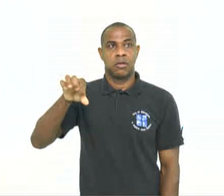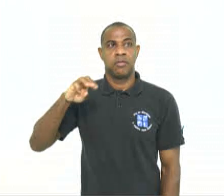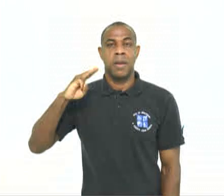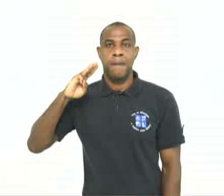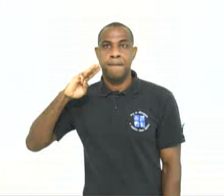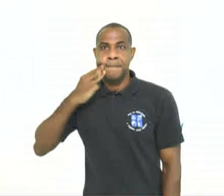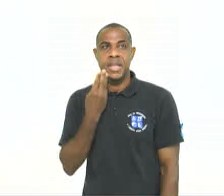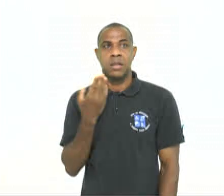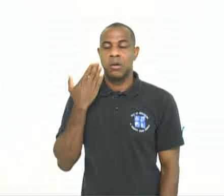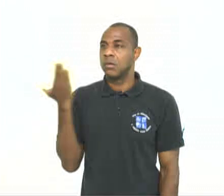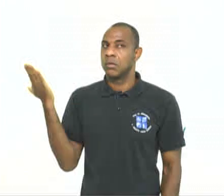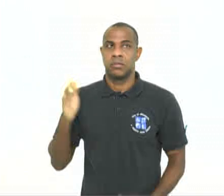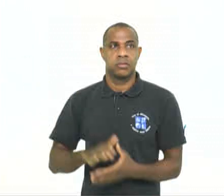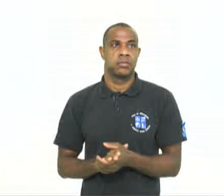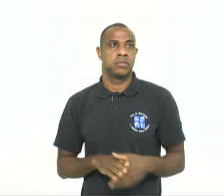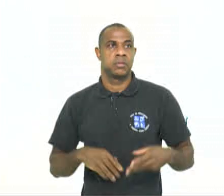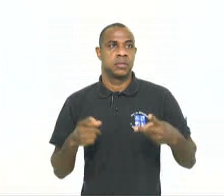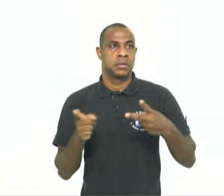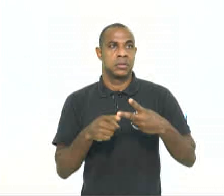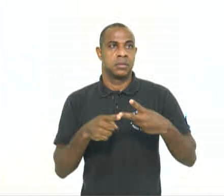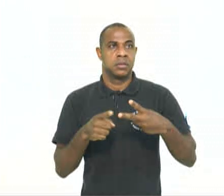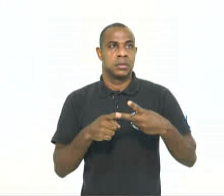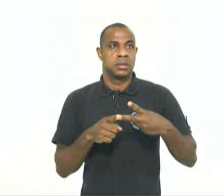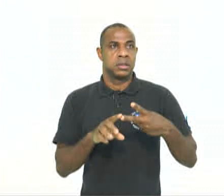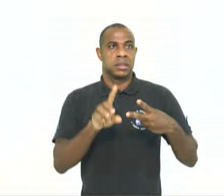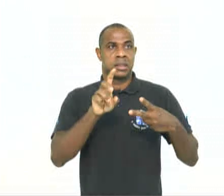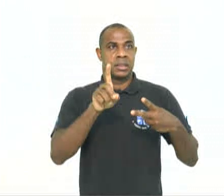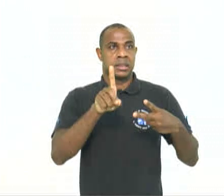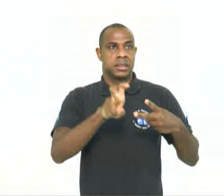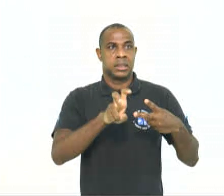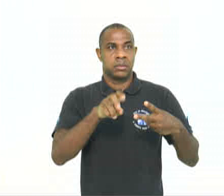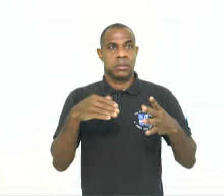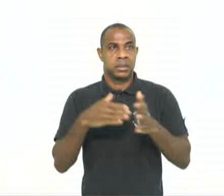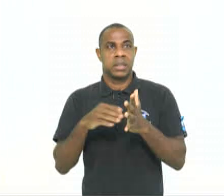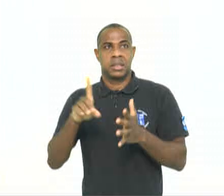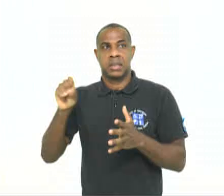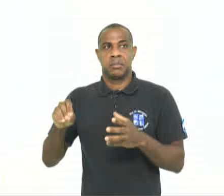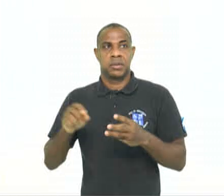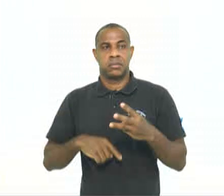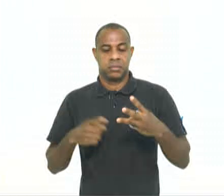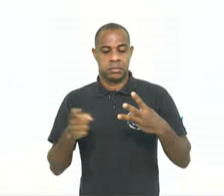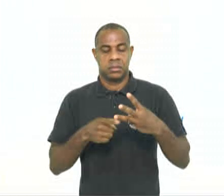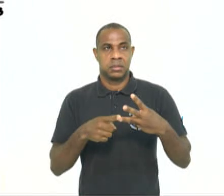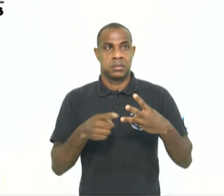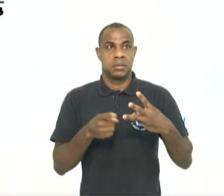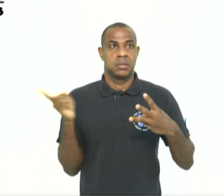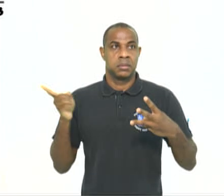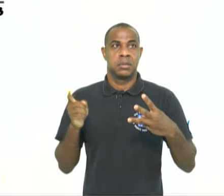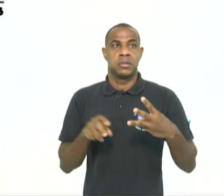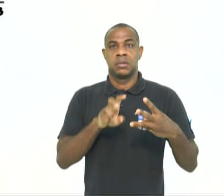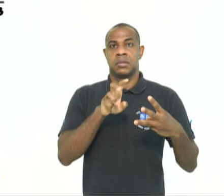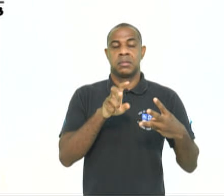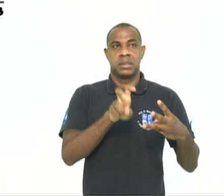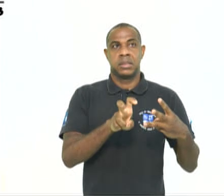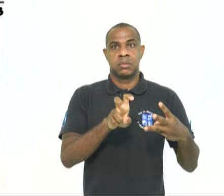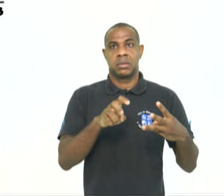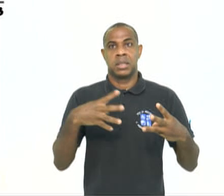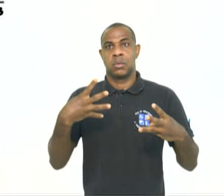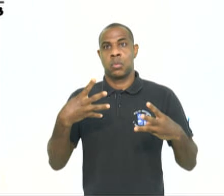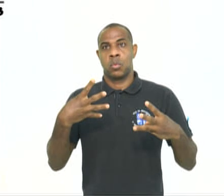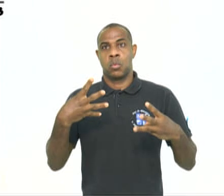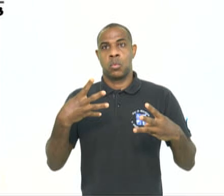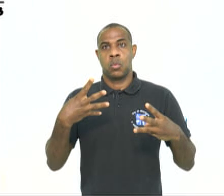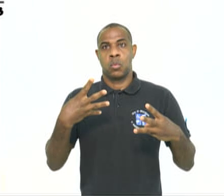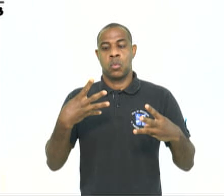cúbico, glóbulos brancos de 5 a 10 mil, quantidade bem menor, e plaquetas de 200 a 400 mil. Beleza, pode estar